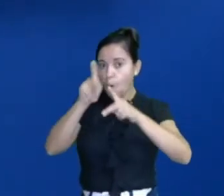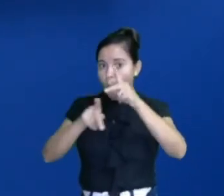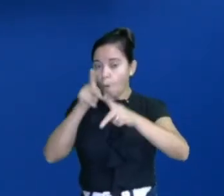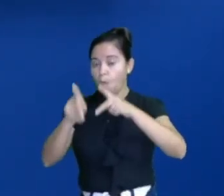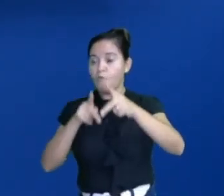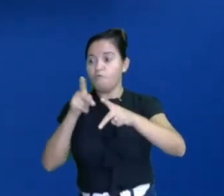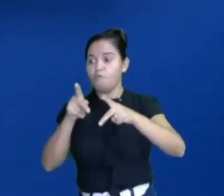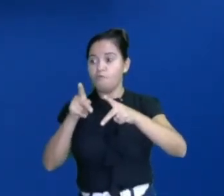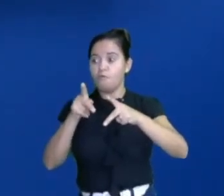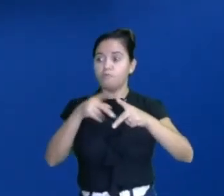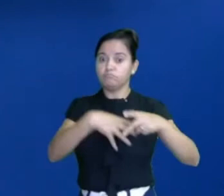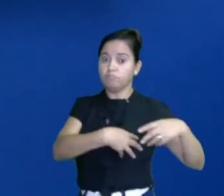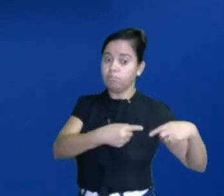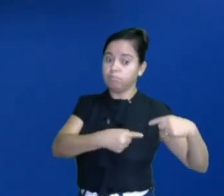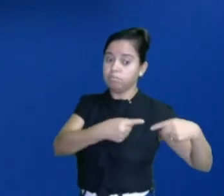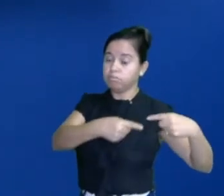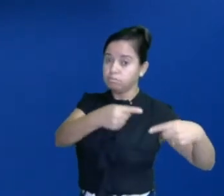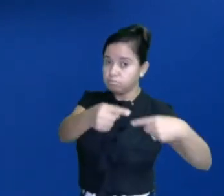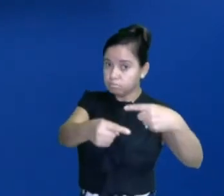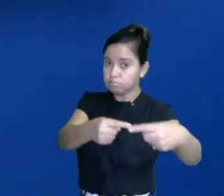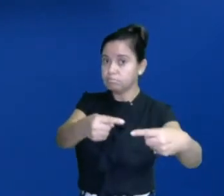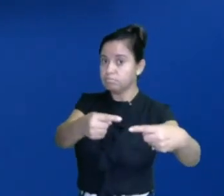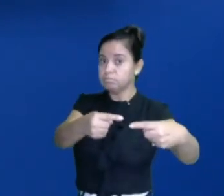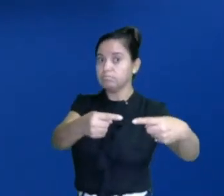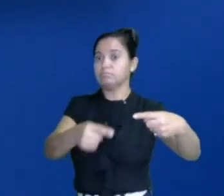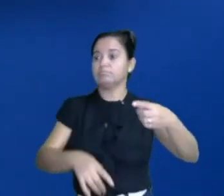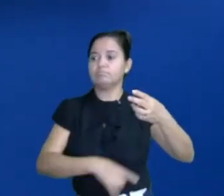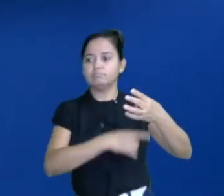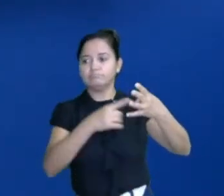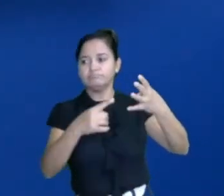algo que veio de geração em geração.